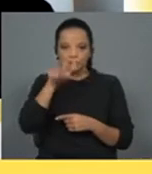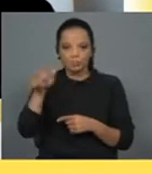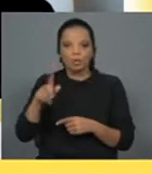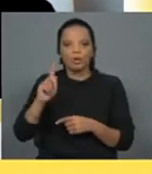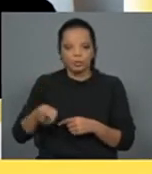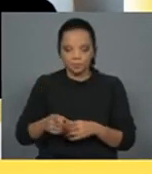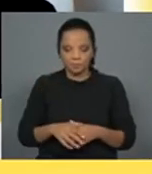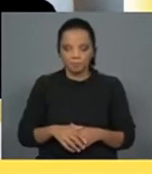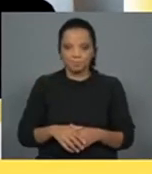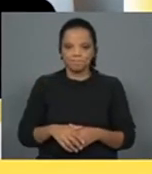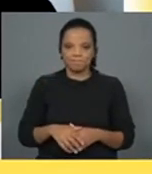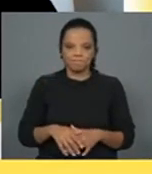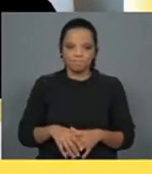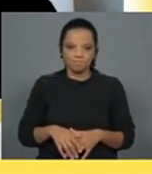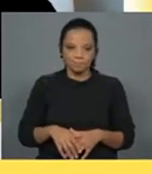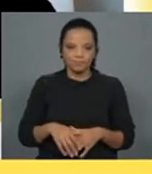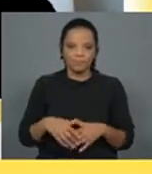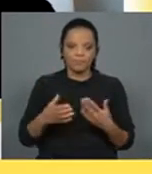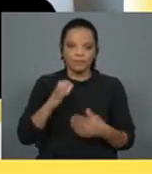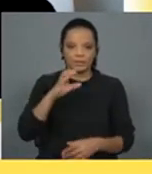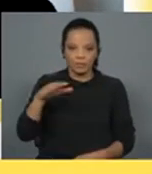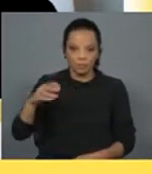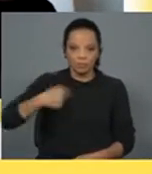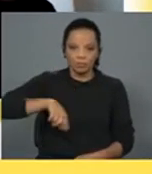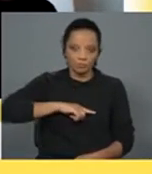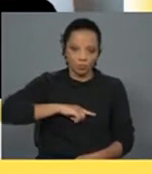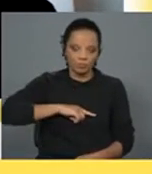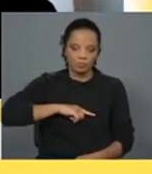Portanto, do ponto de vista científico, portanto, nós conhecemos